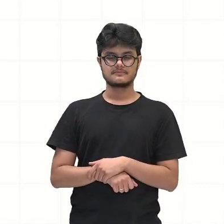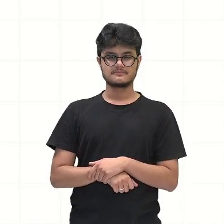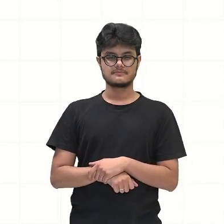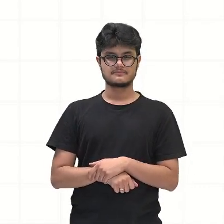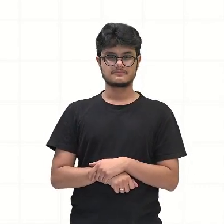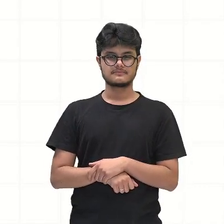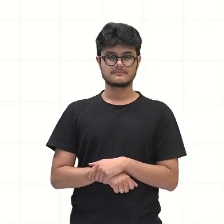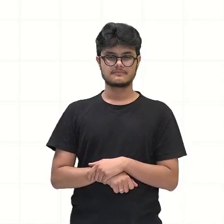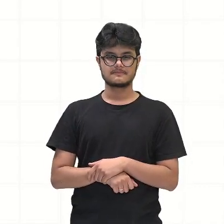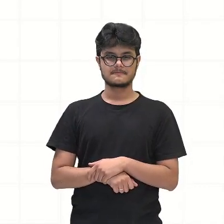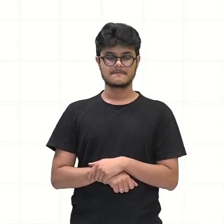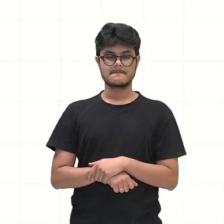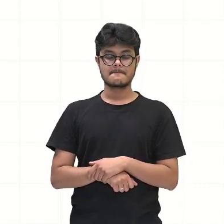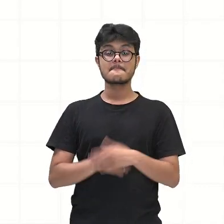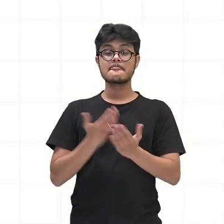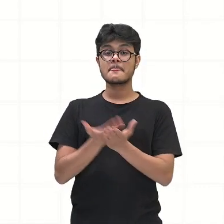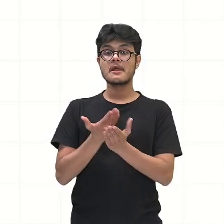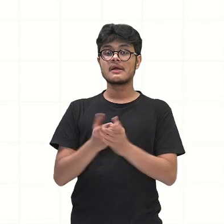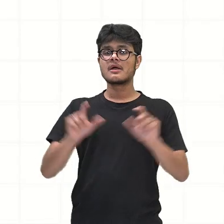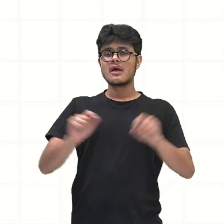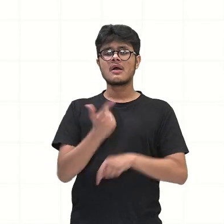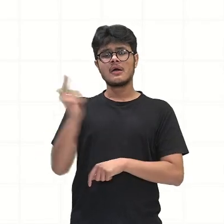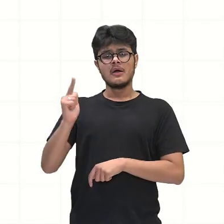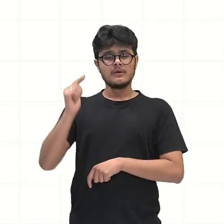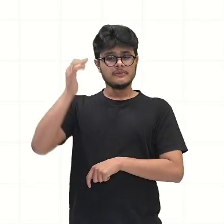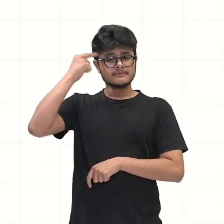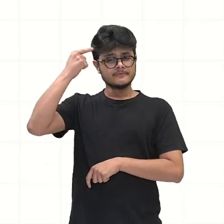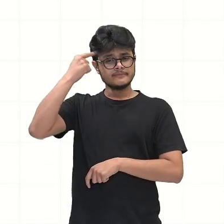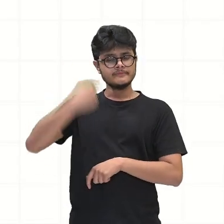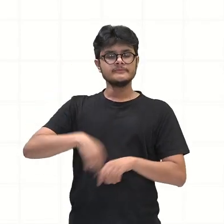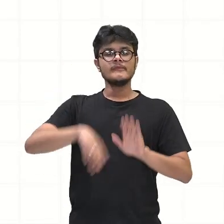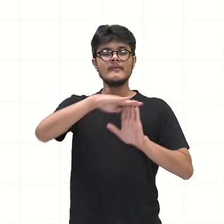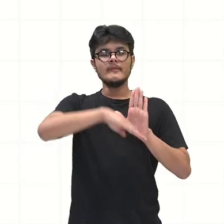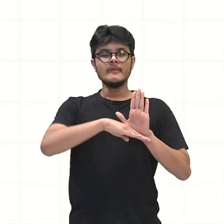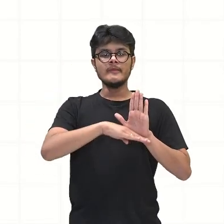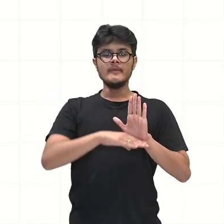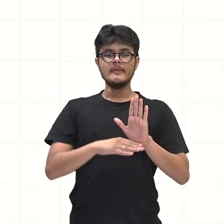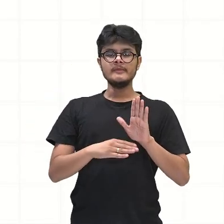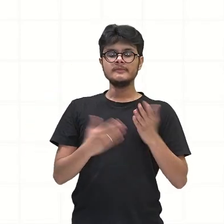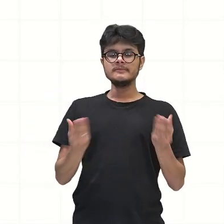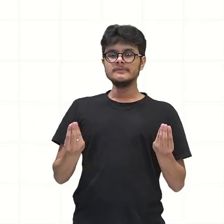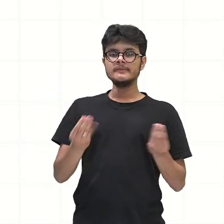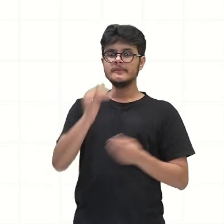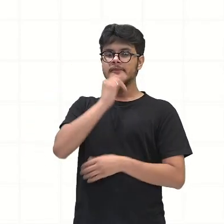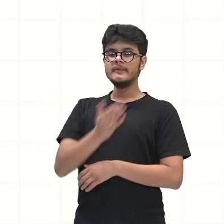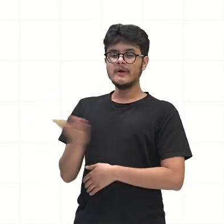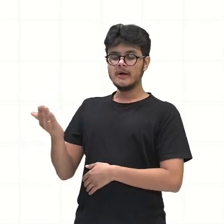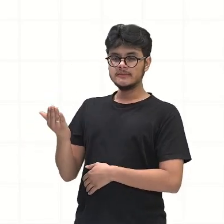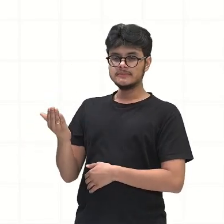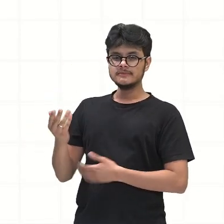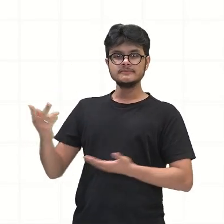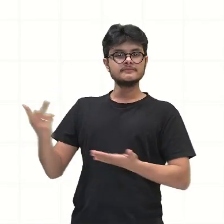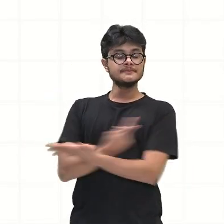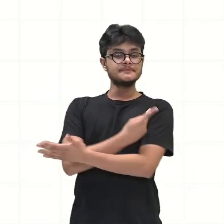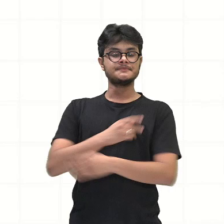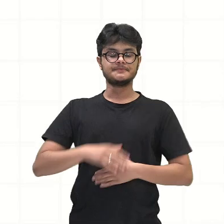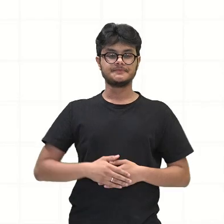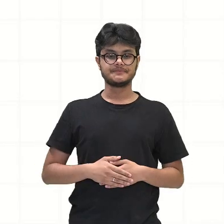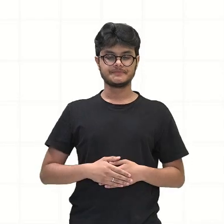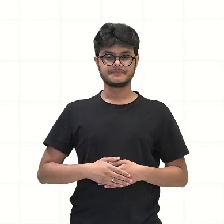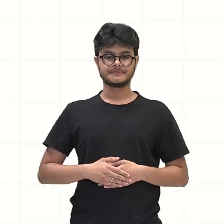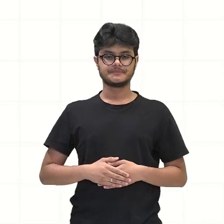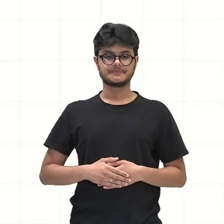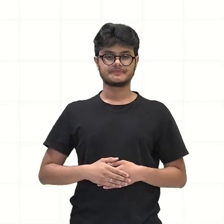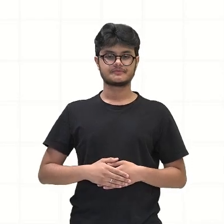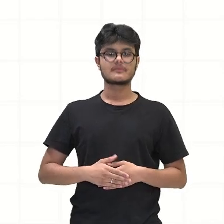Agora, a gente vai ver mais uma definição aí na probabilidade, que são os eventos. Então, a gente já viu aí